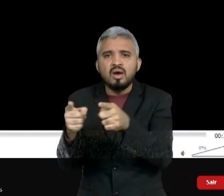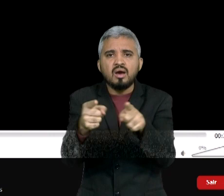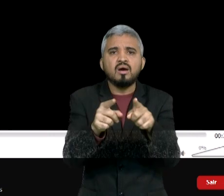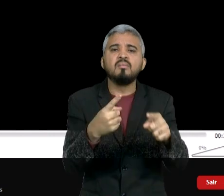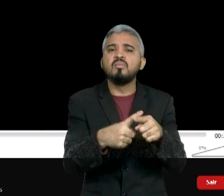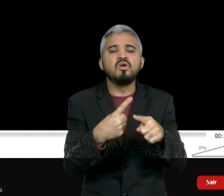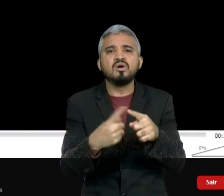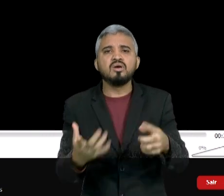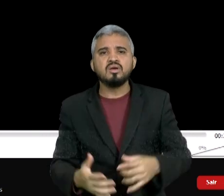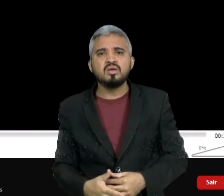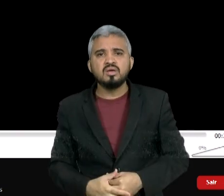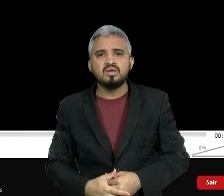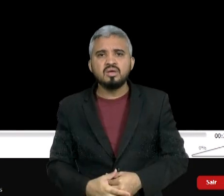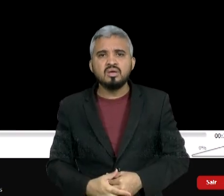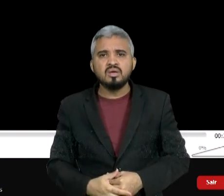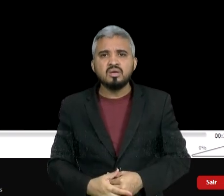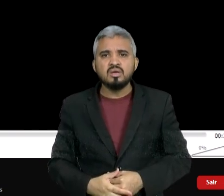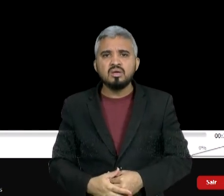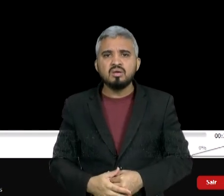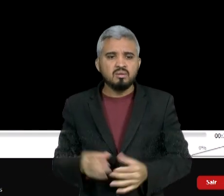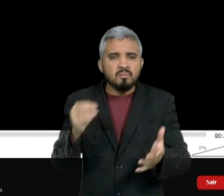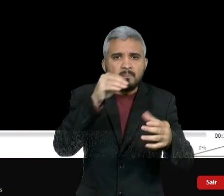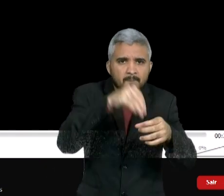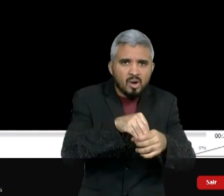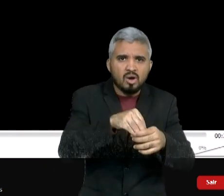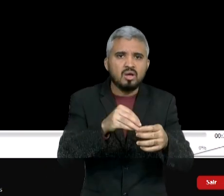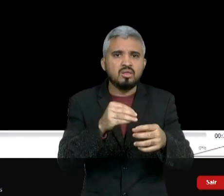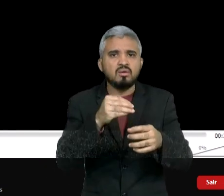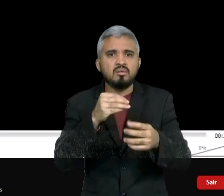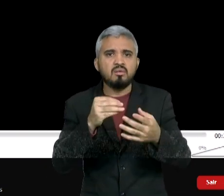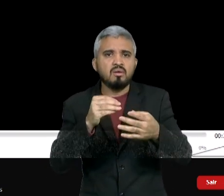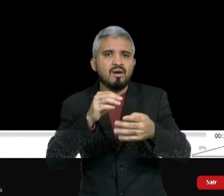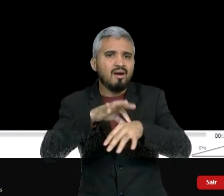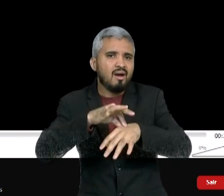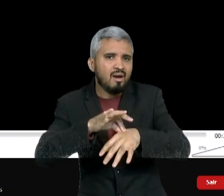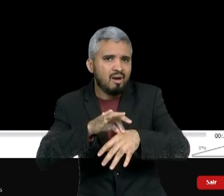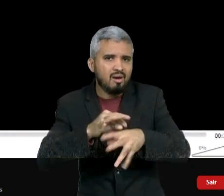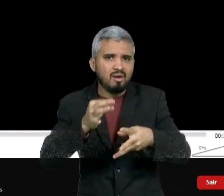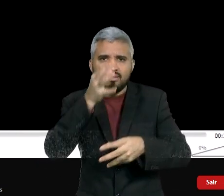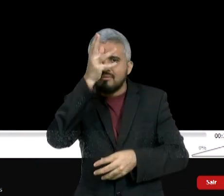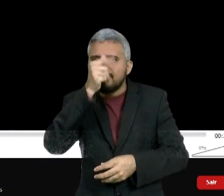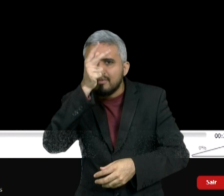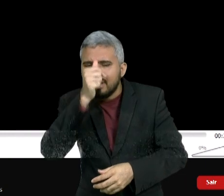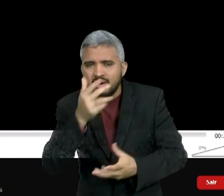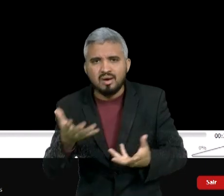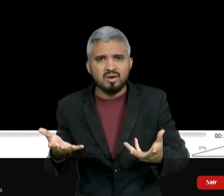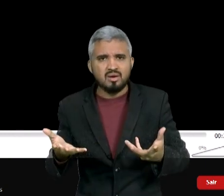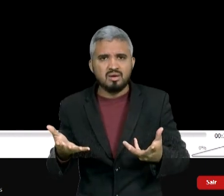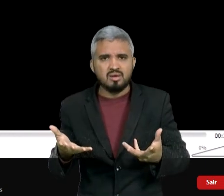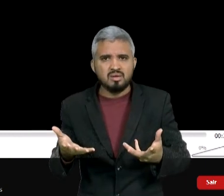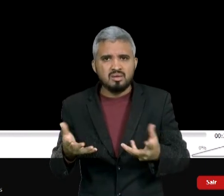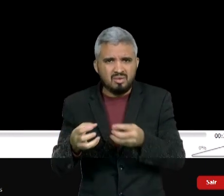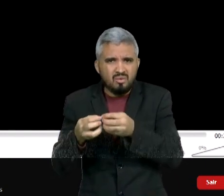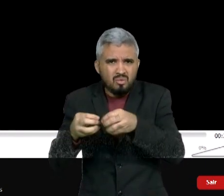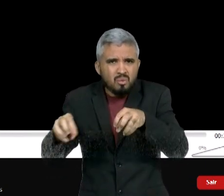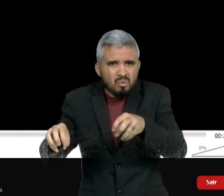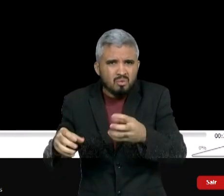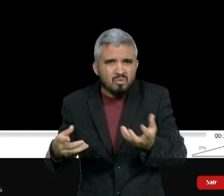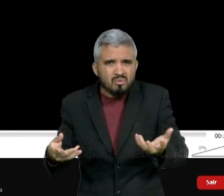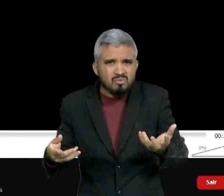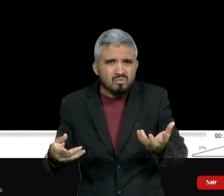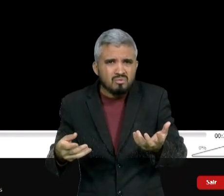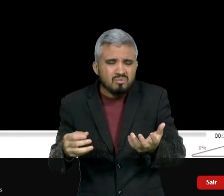pelo menos um frango, uma proteína, um bife, um frango, um galeto. Meu amigo, isso é falta de vergonha na